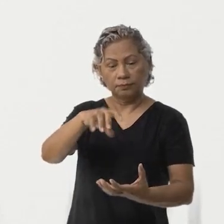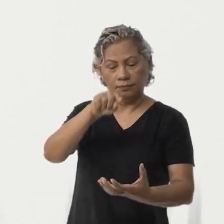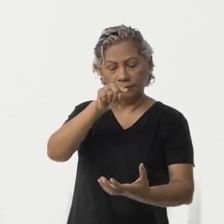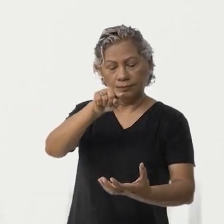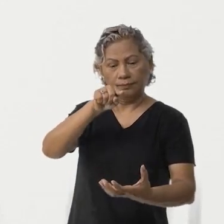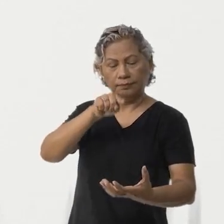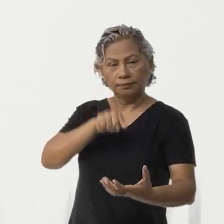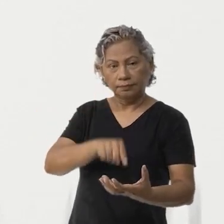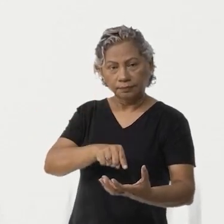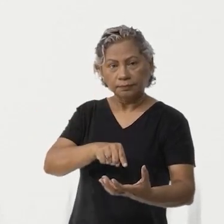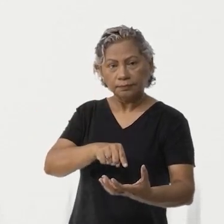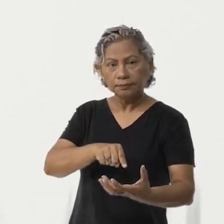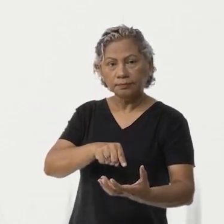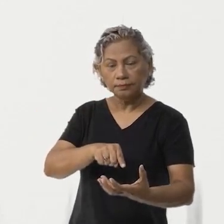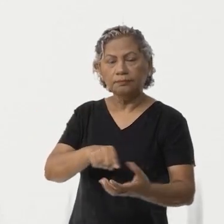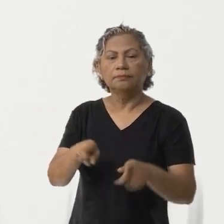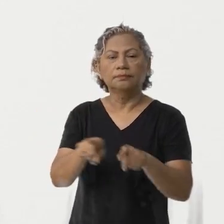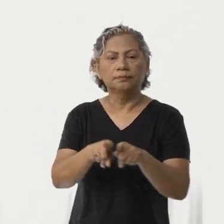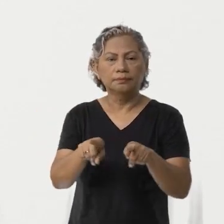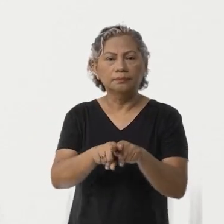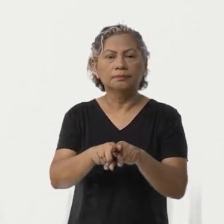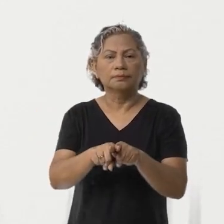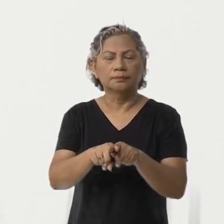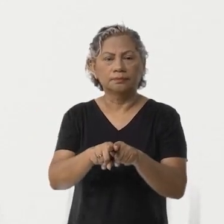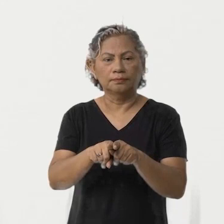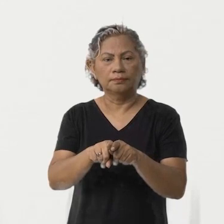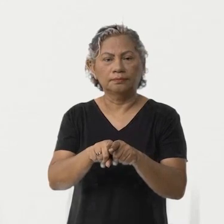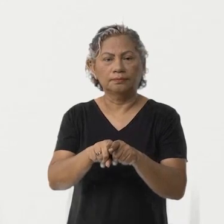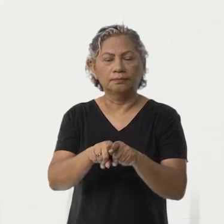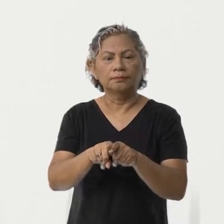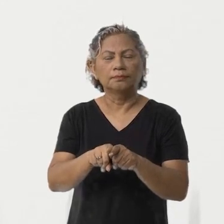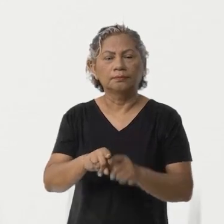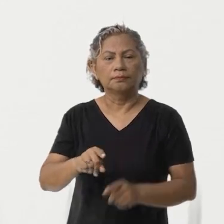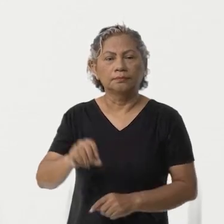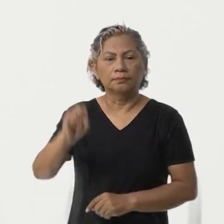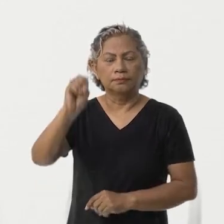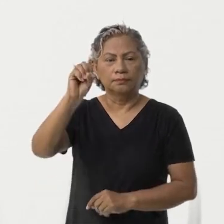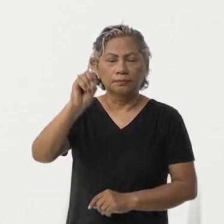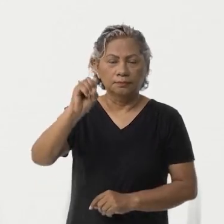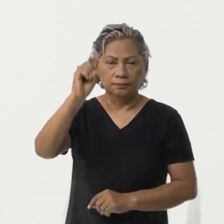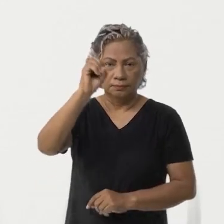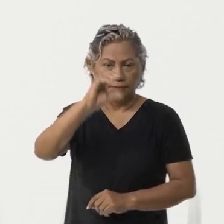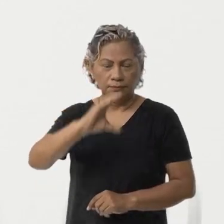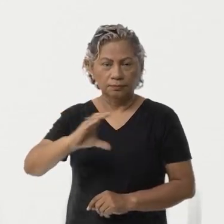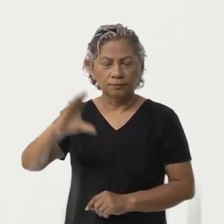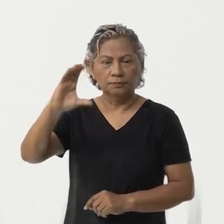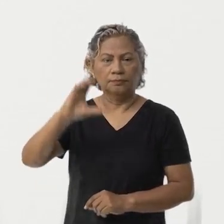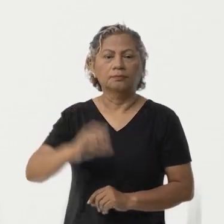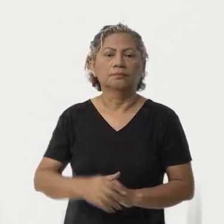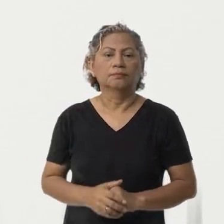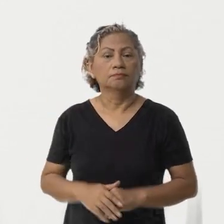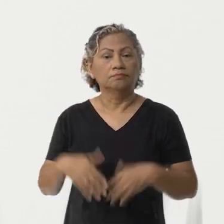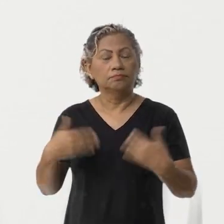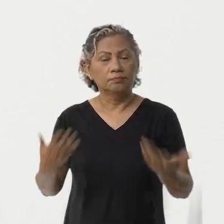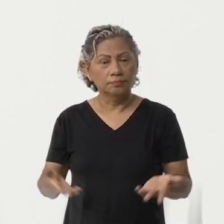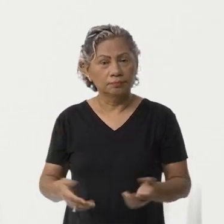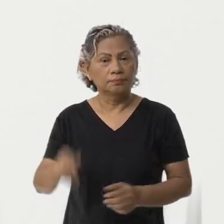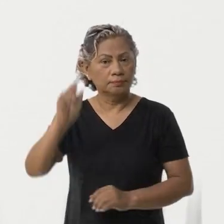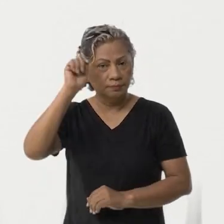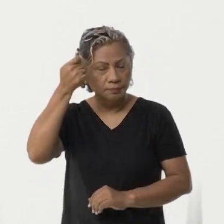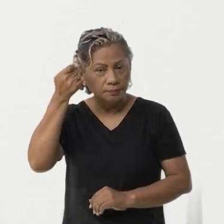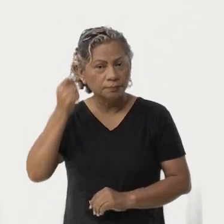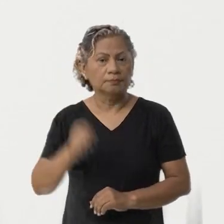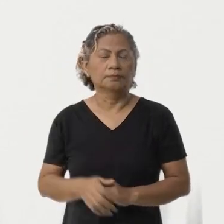hemisfério ocidental e também terras no hemisfério oriental. Então, a África é